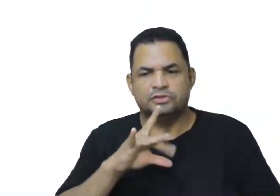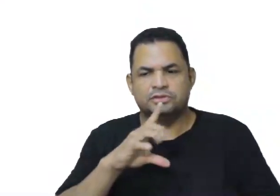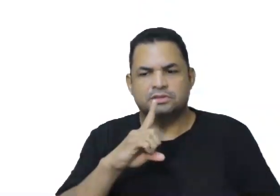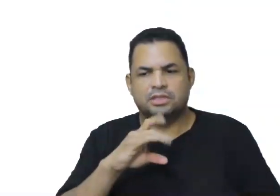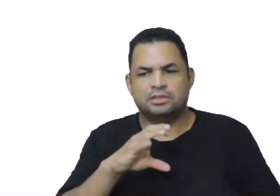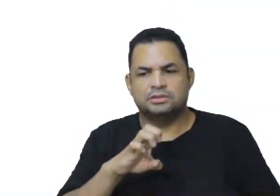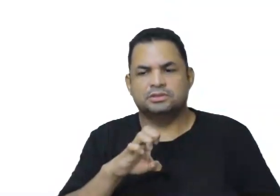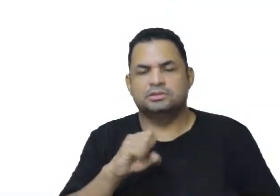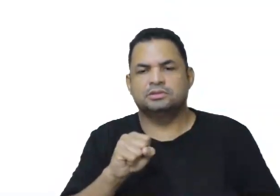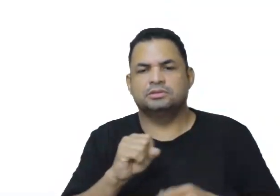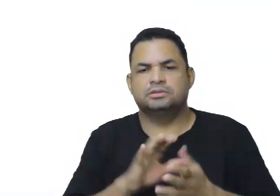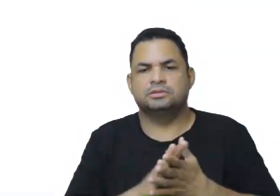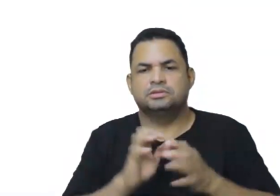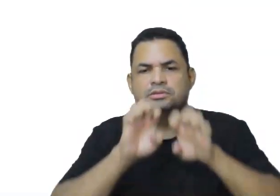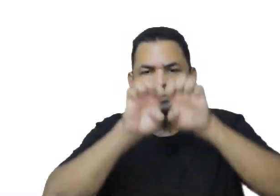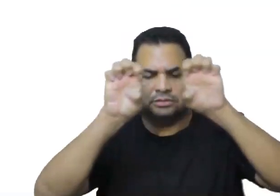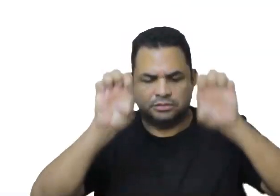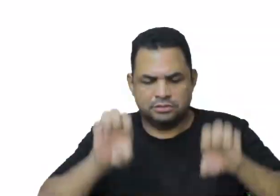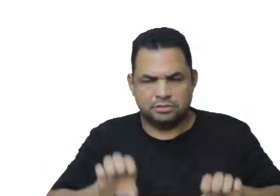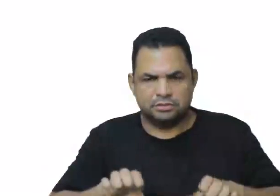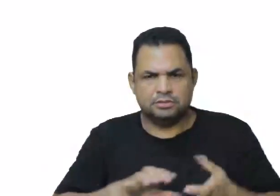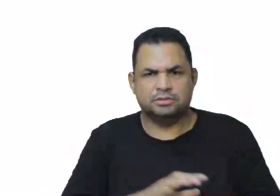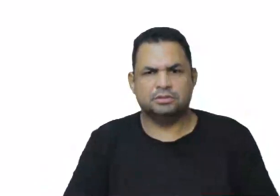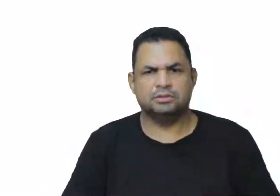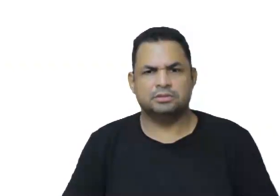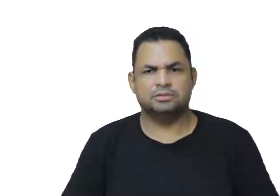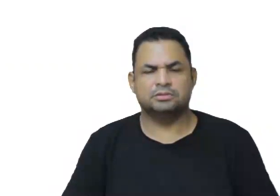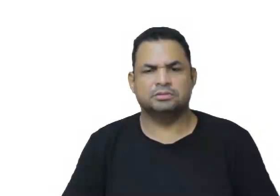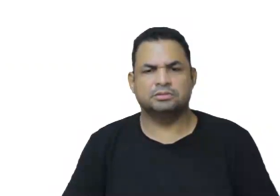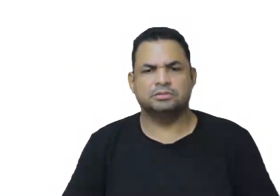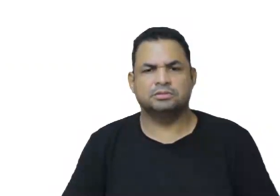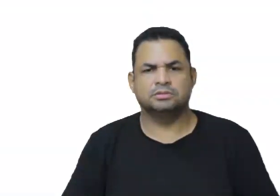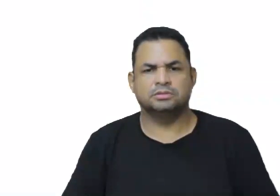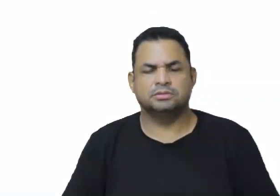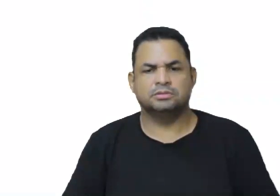É através dessa estrutura intestinal que